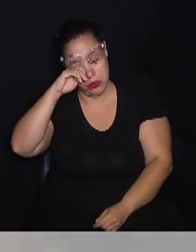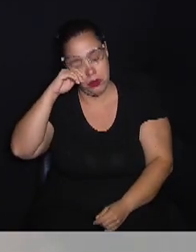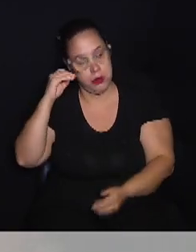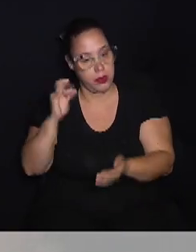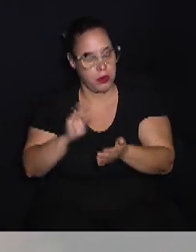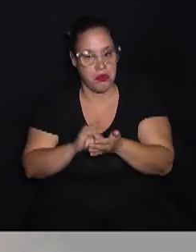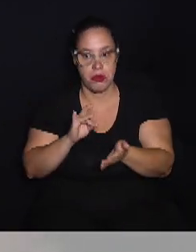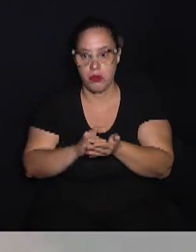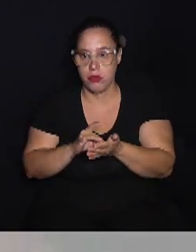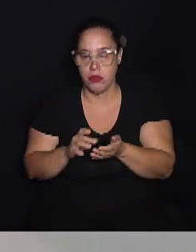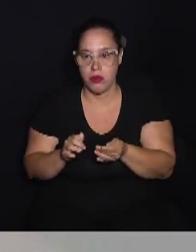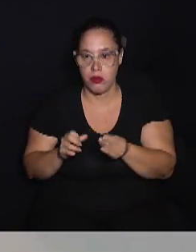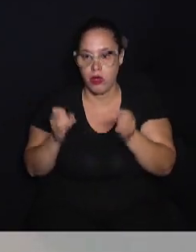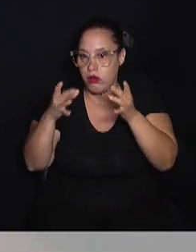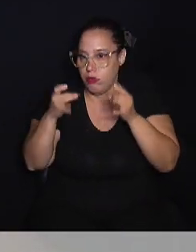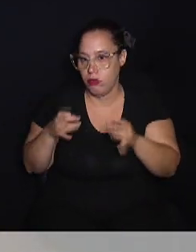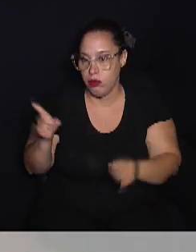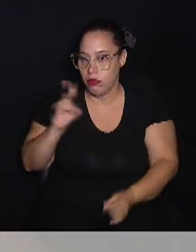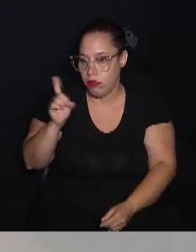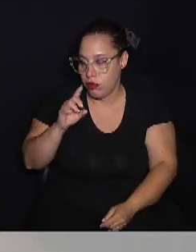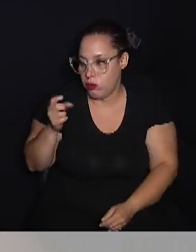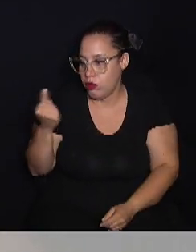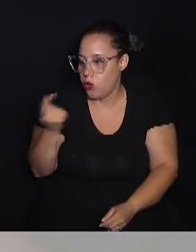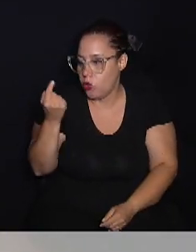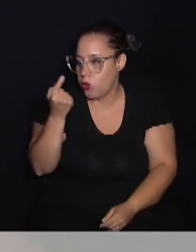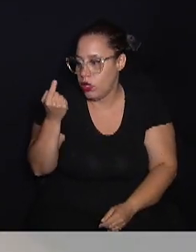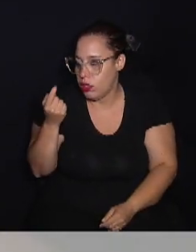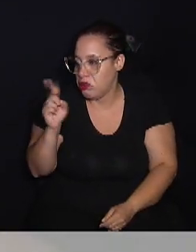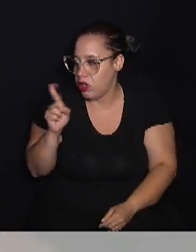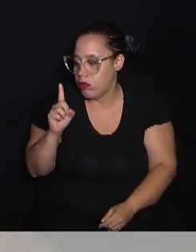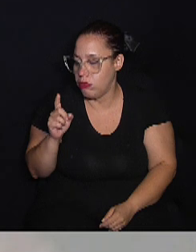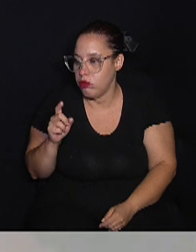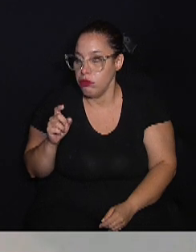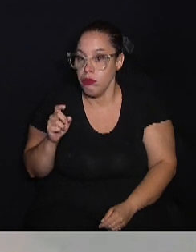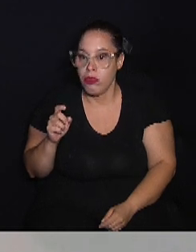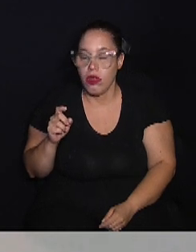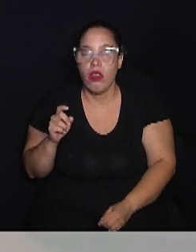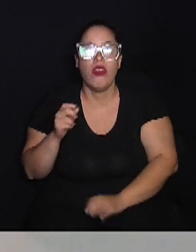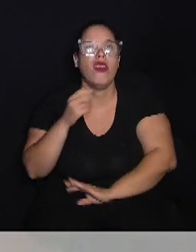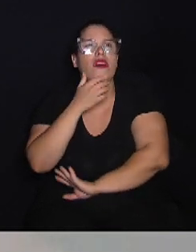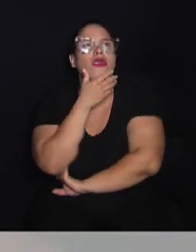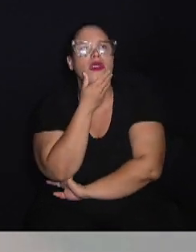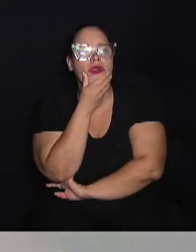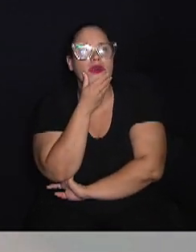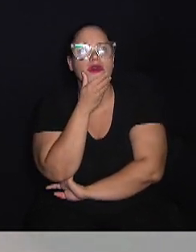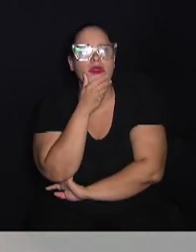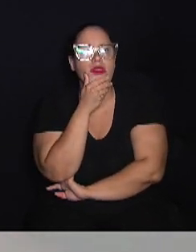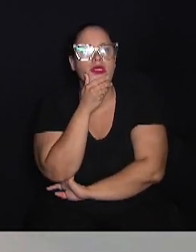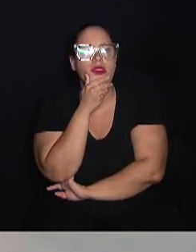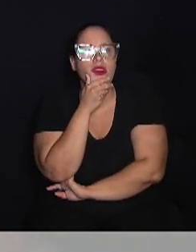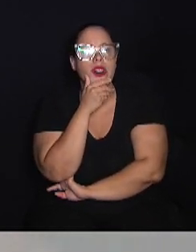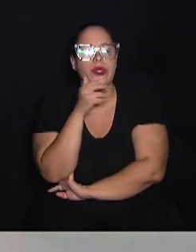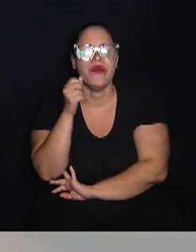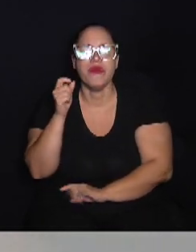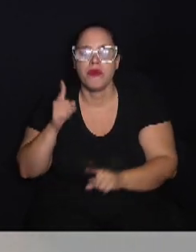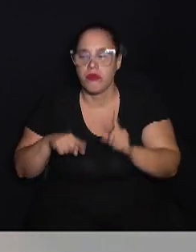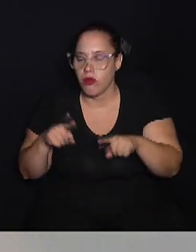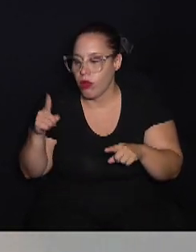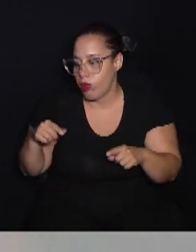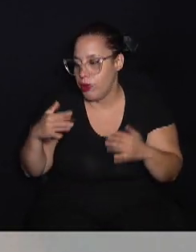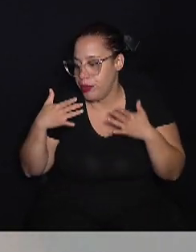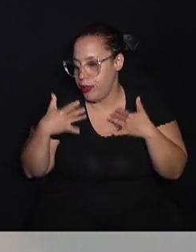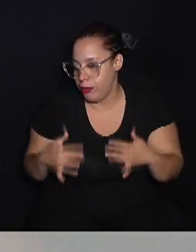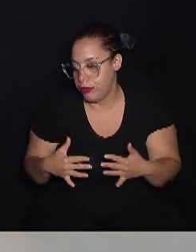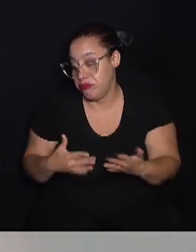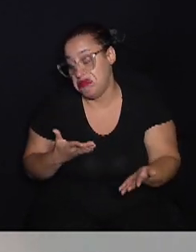não tem uma forma específica e única para isso se a gente parar para pensar que diversas funções do nosso organismo são